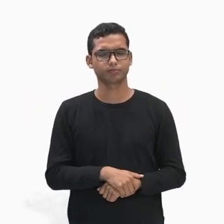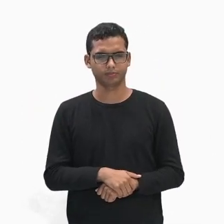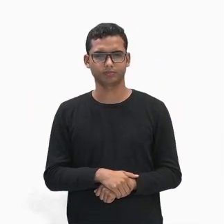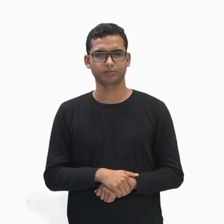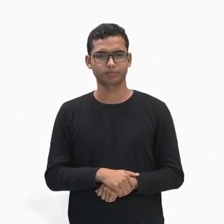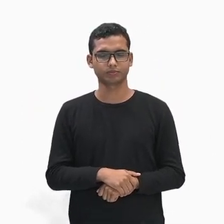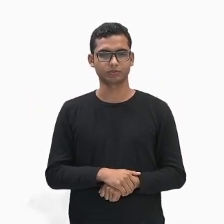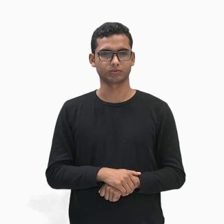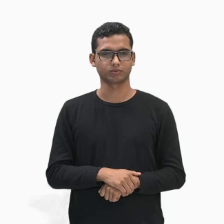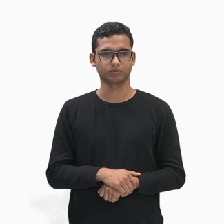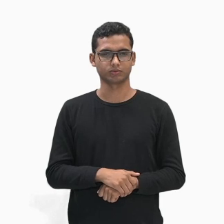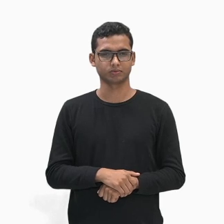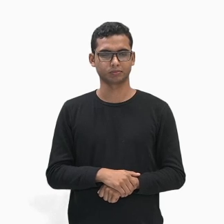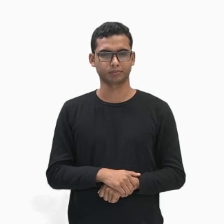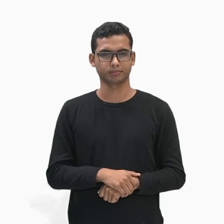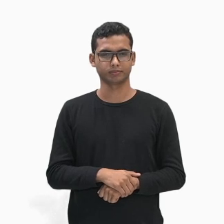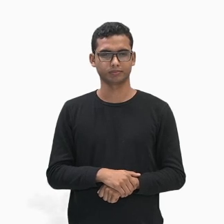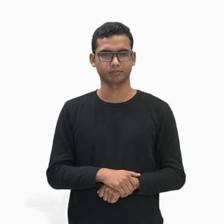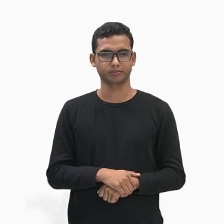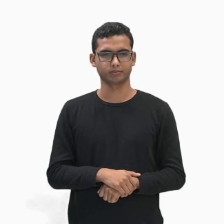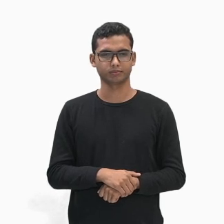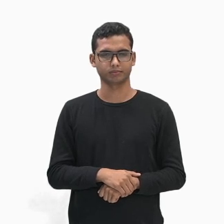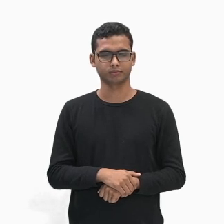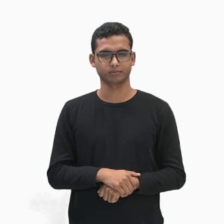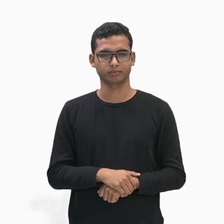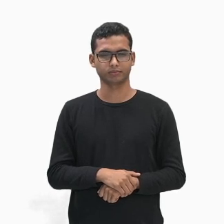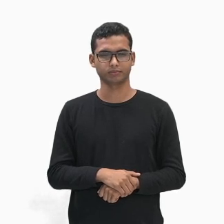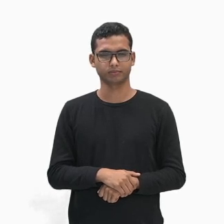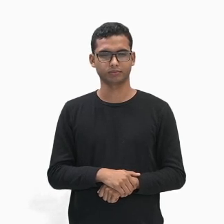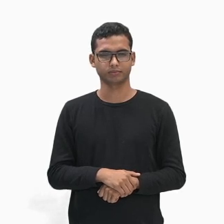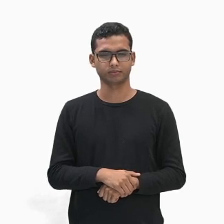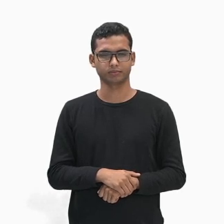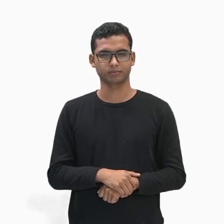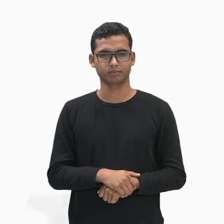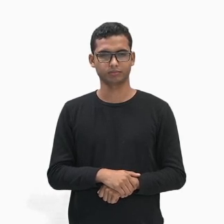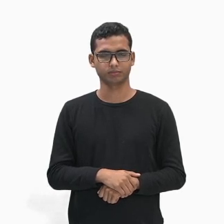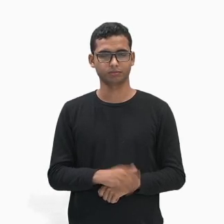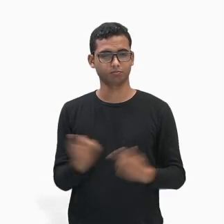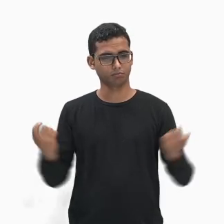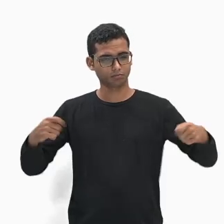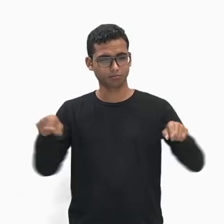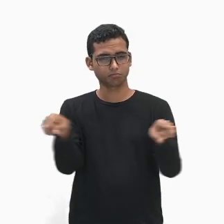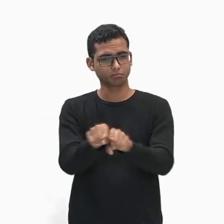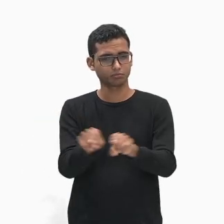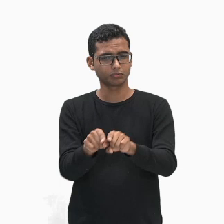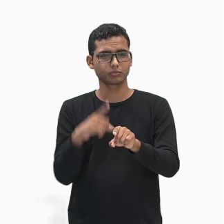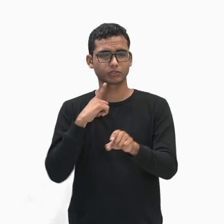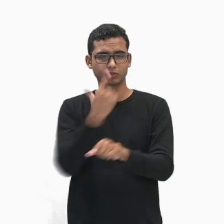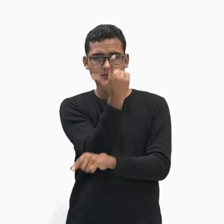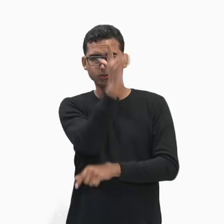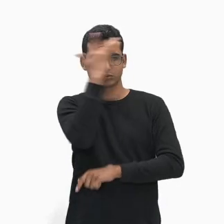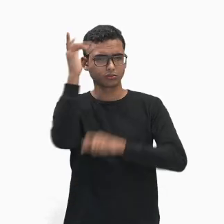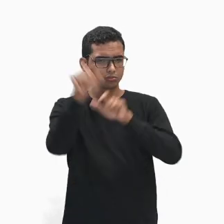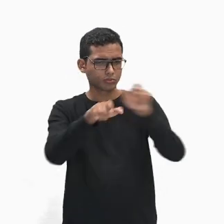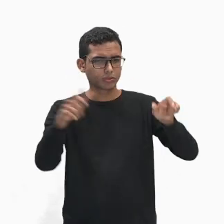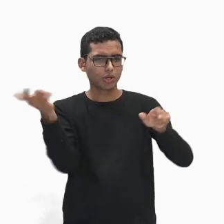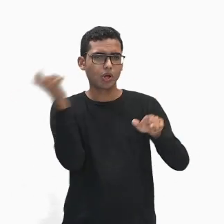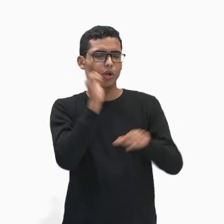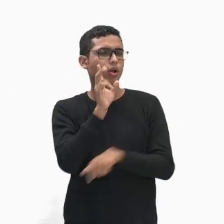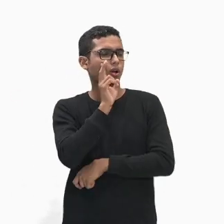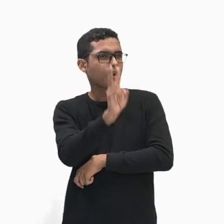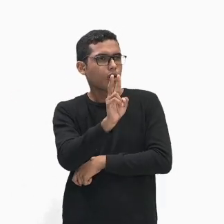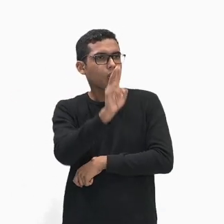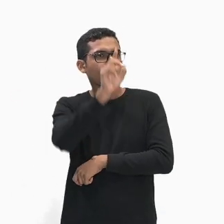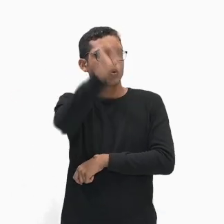No caso aí, quando eu não posso observar pela visão humana, mas outras pessoas podem ver o quê? Os